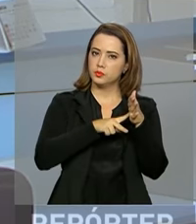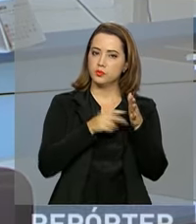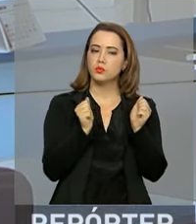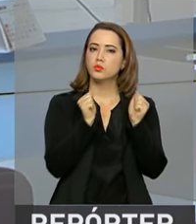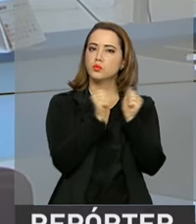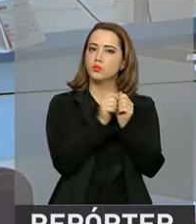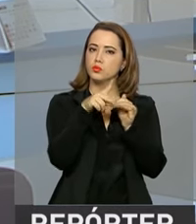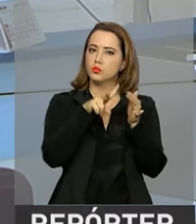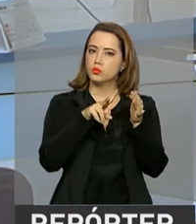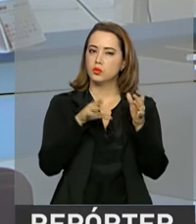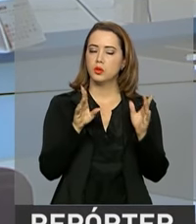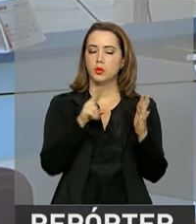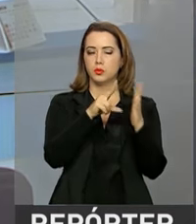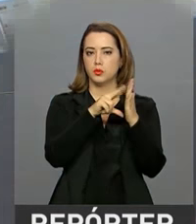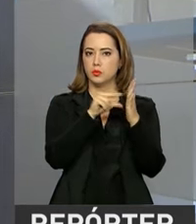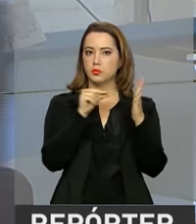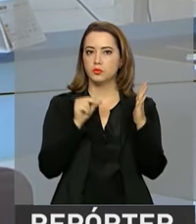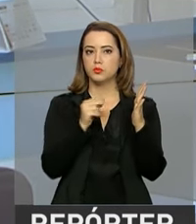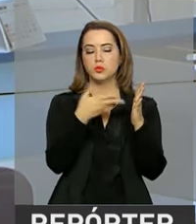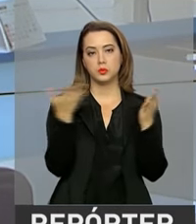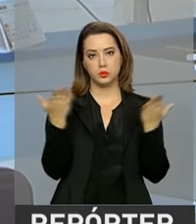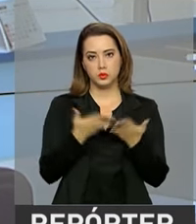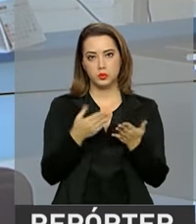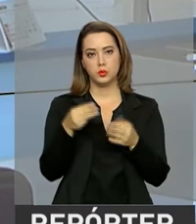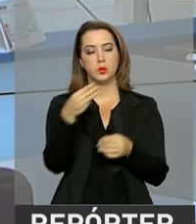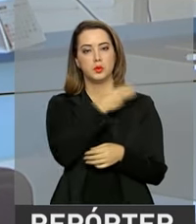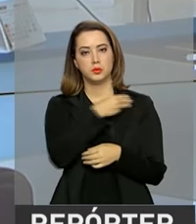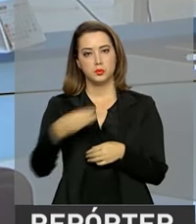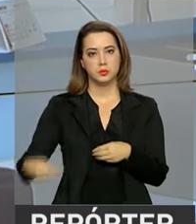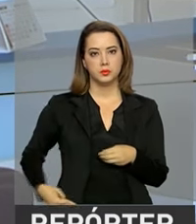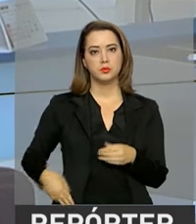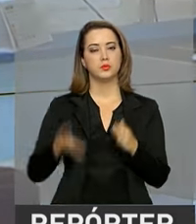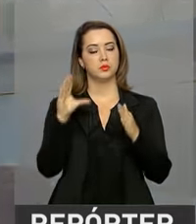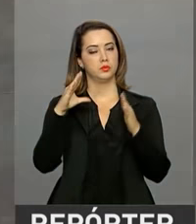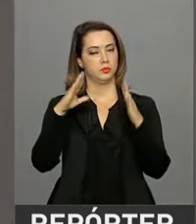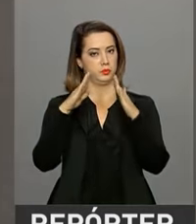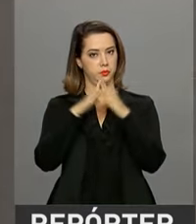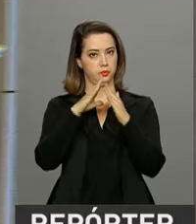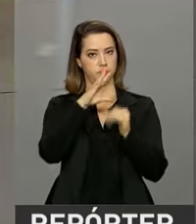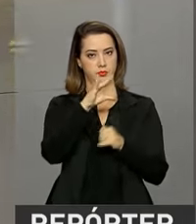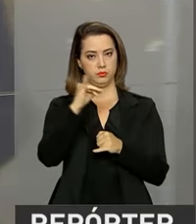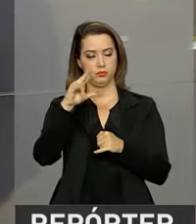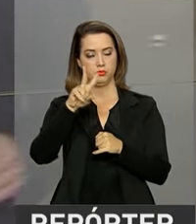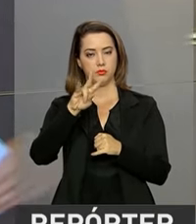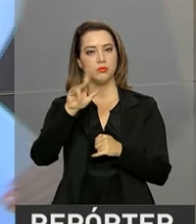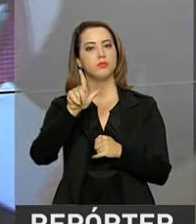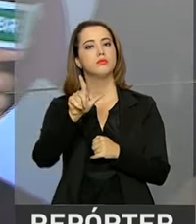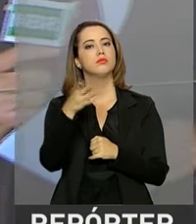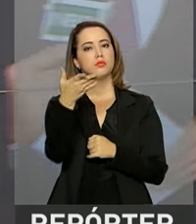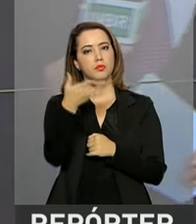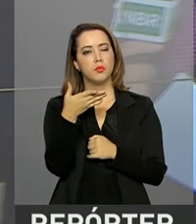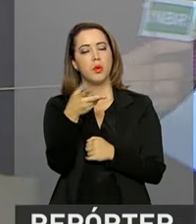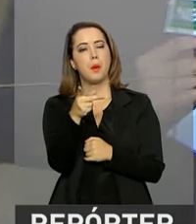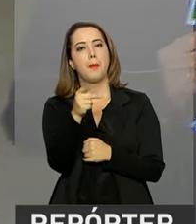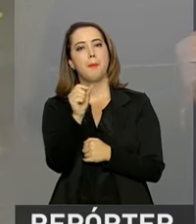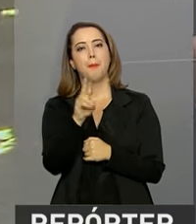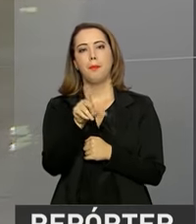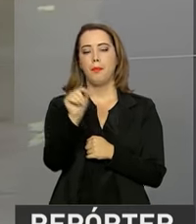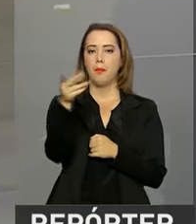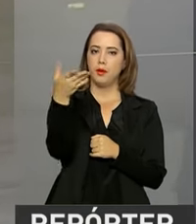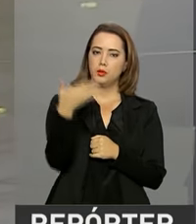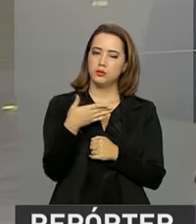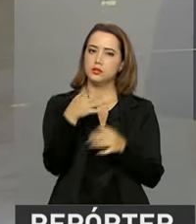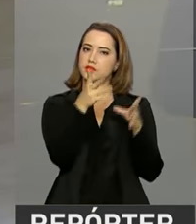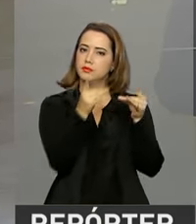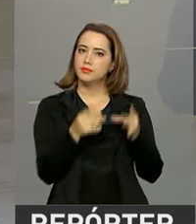Palácio do Planalto em reunião com o ministro-chefe da Casa Civil, Eliseu Padilha. Quem tem as informações para a gente é Paulo Lasalve, que está no